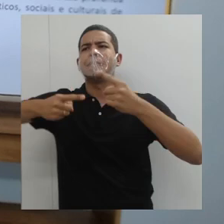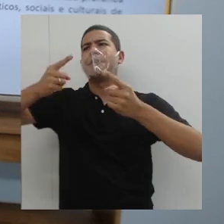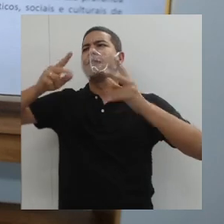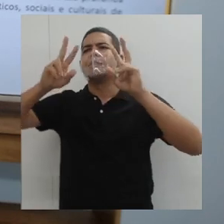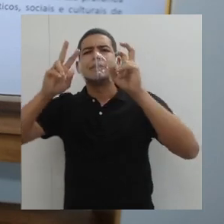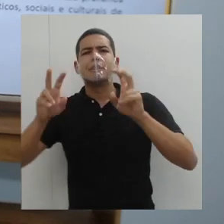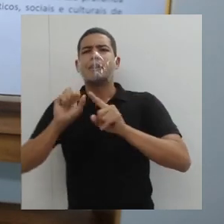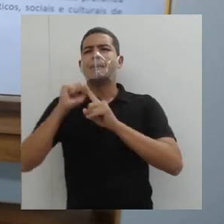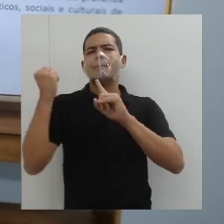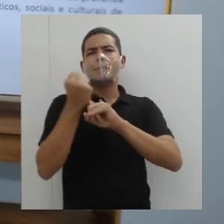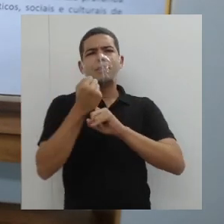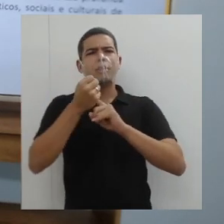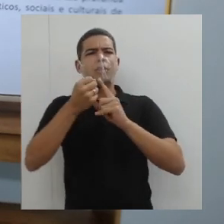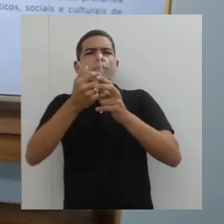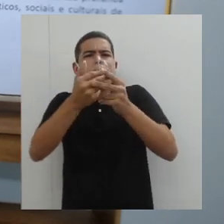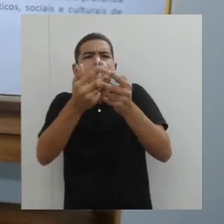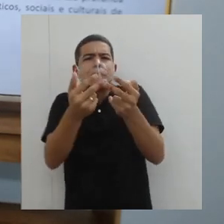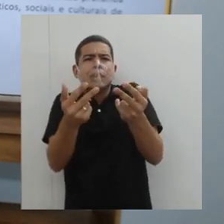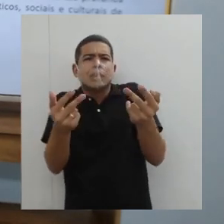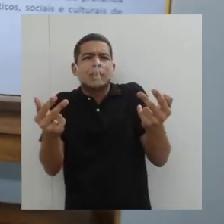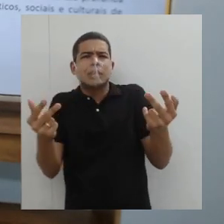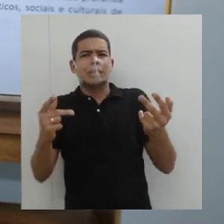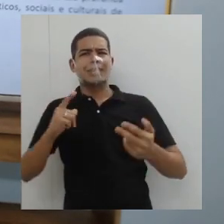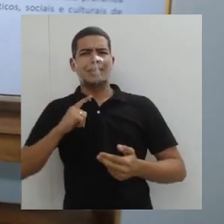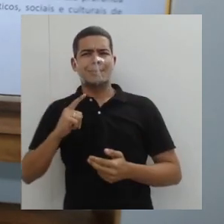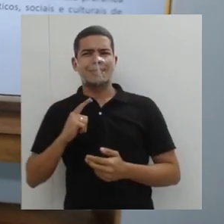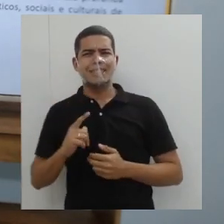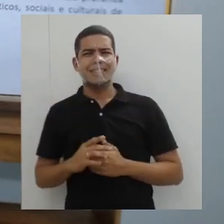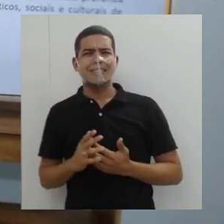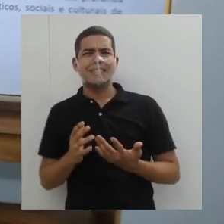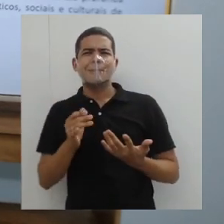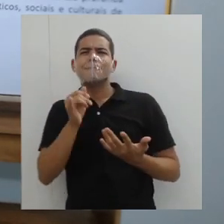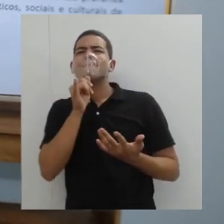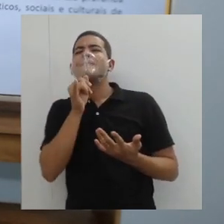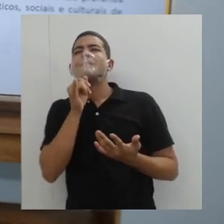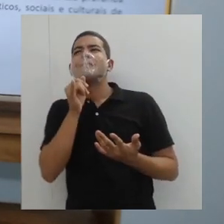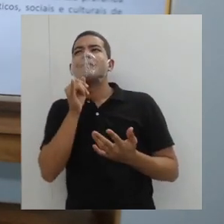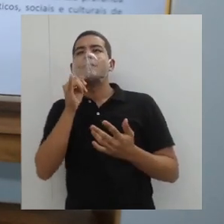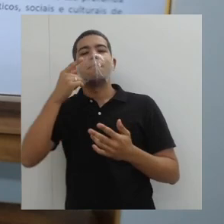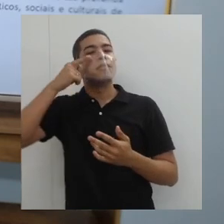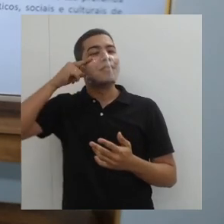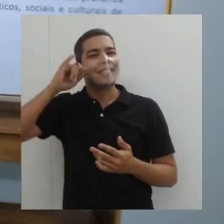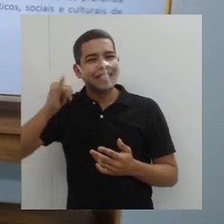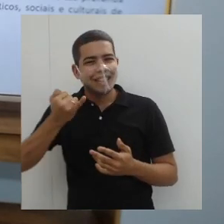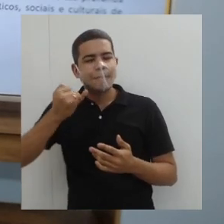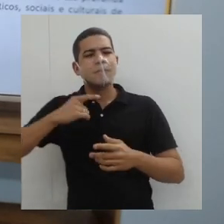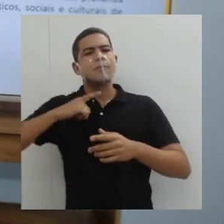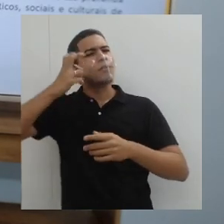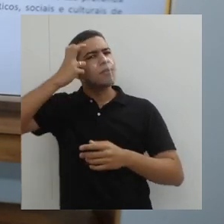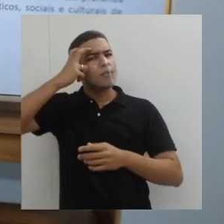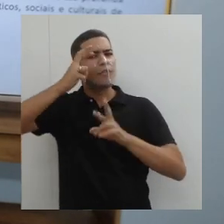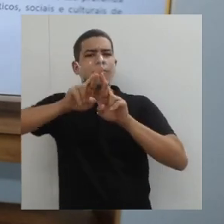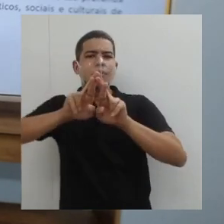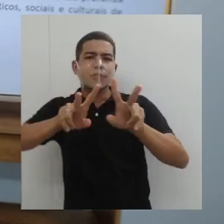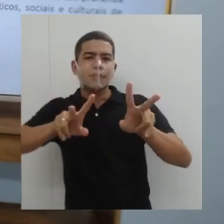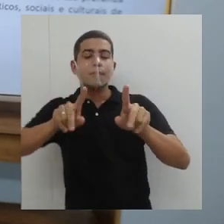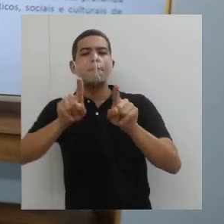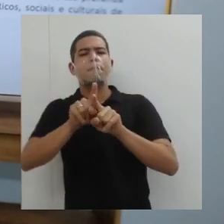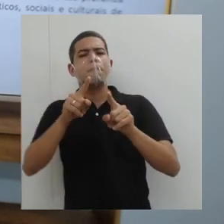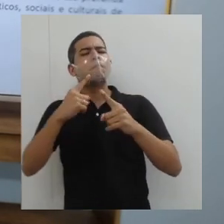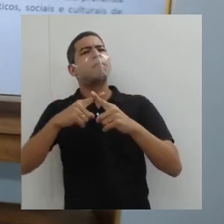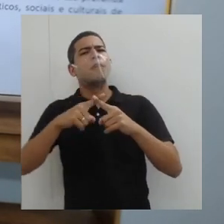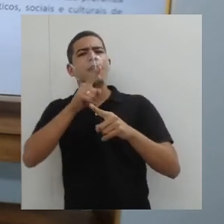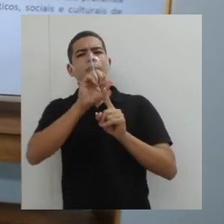culturais de nossa convivência, certo? Então, quando você chega lá no Japão, vai ter uma cultura completamente diferente, porque a estrutura